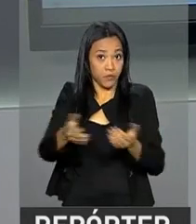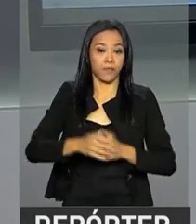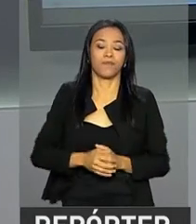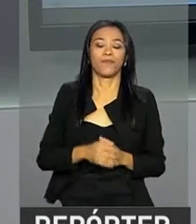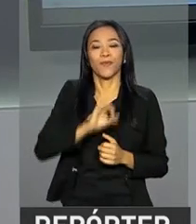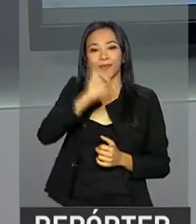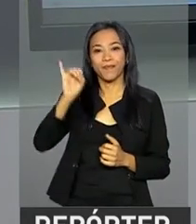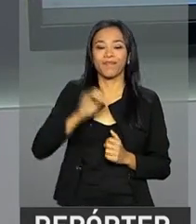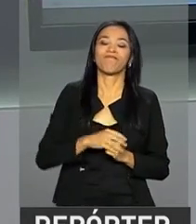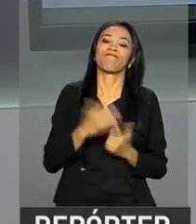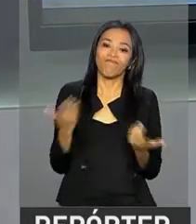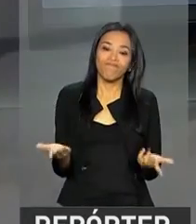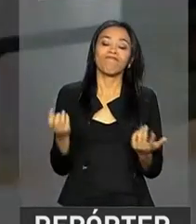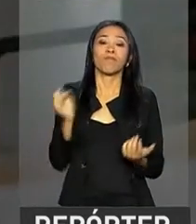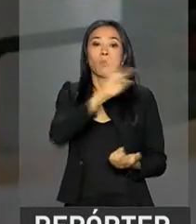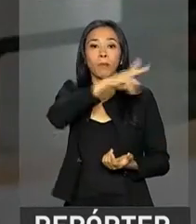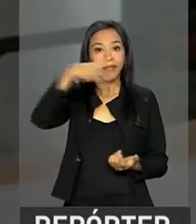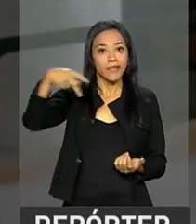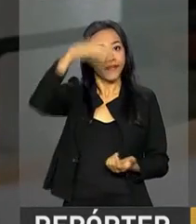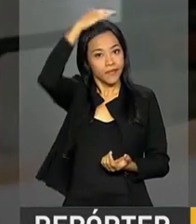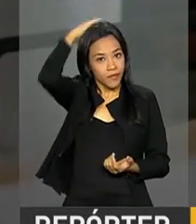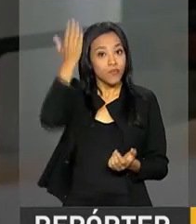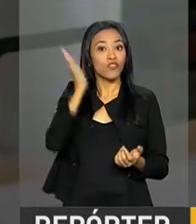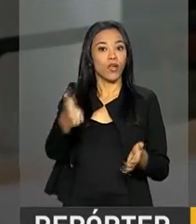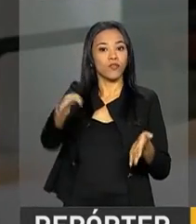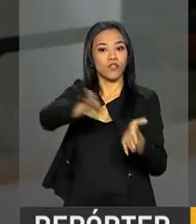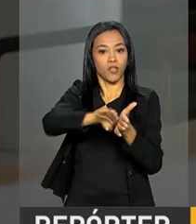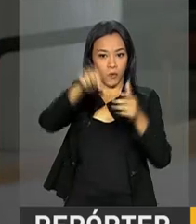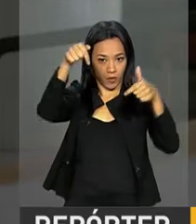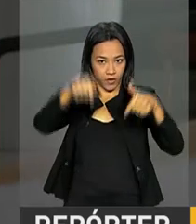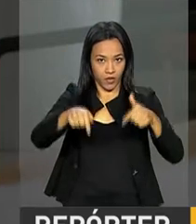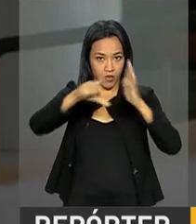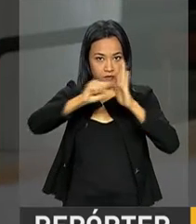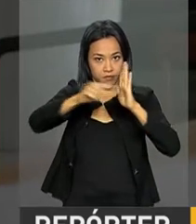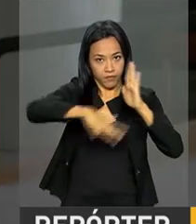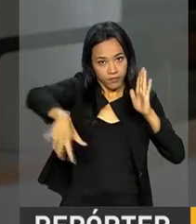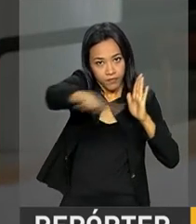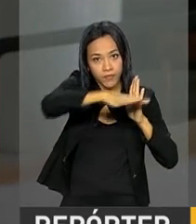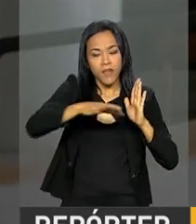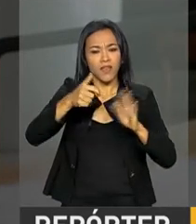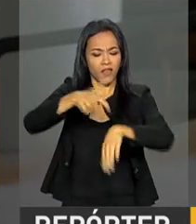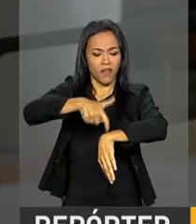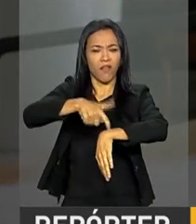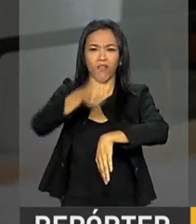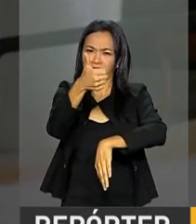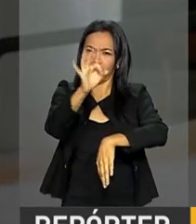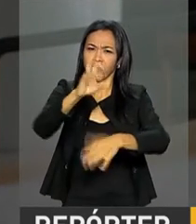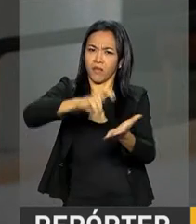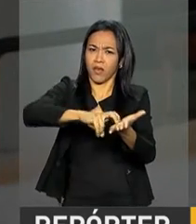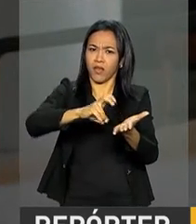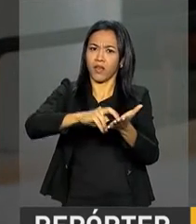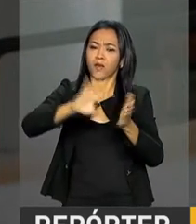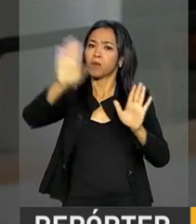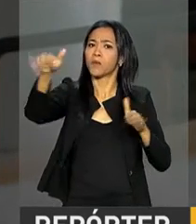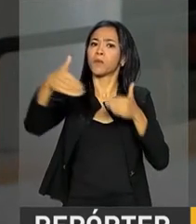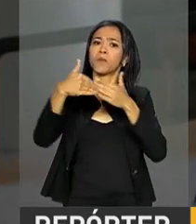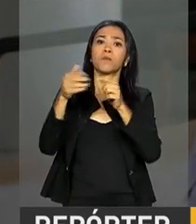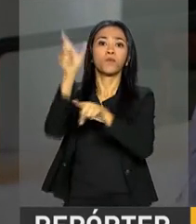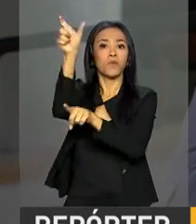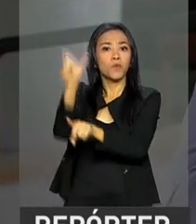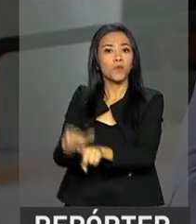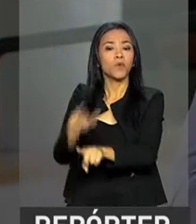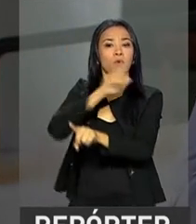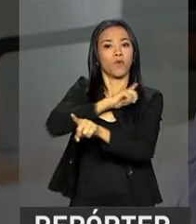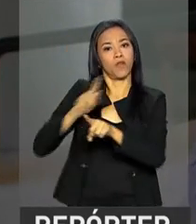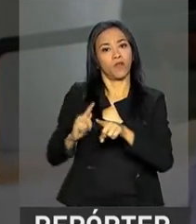carla olha só o presidente michel temer já tá aqui no palácio do planalto e agora a partir das 10 horas da manhã ele recebe o governador do estado de são